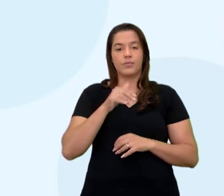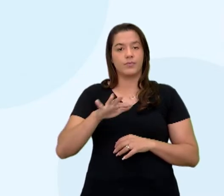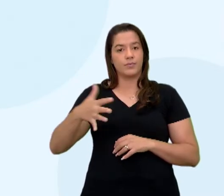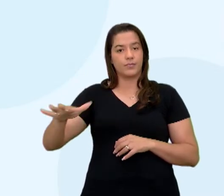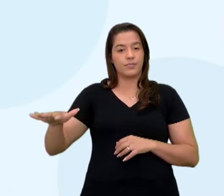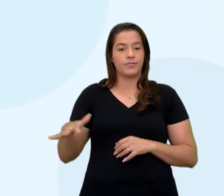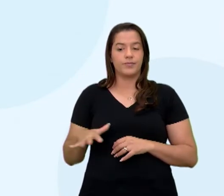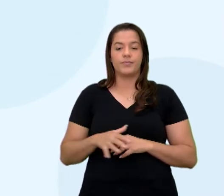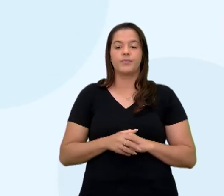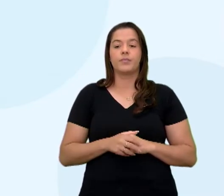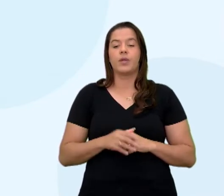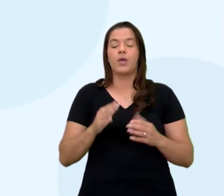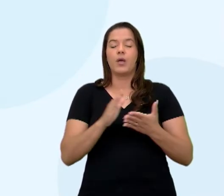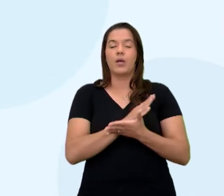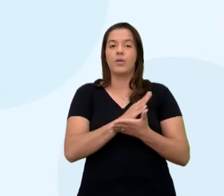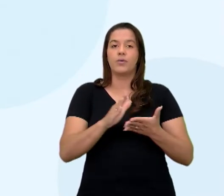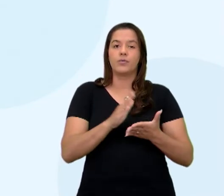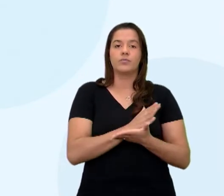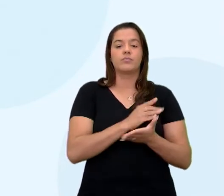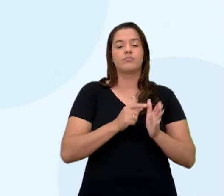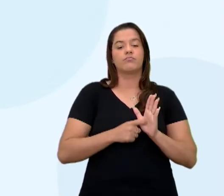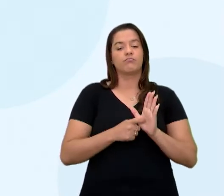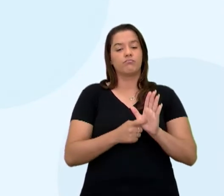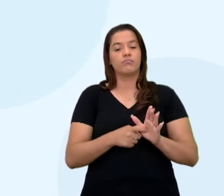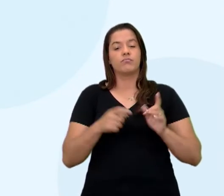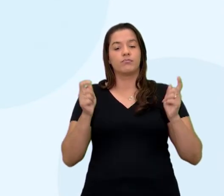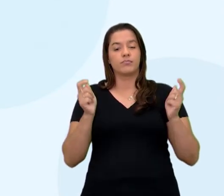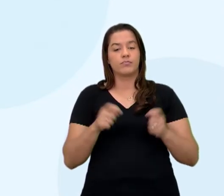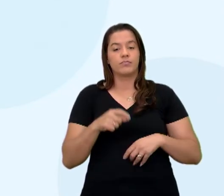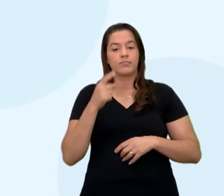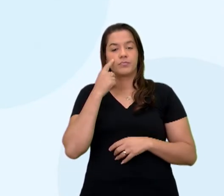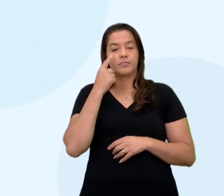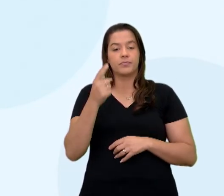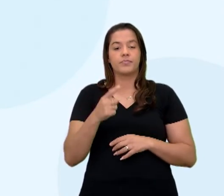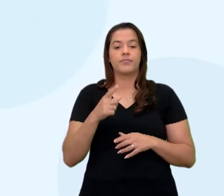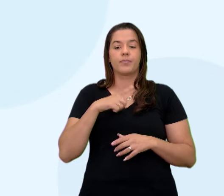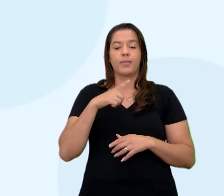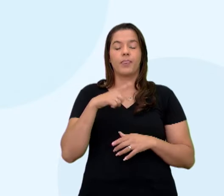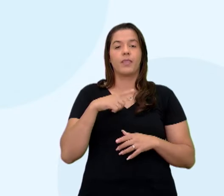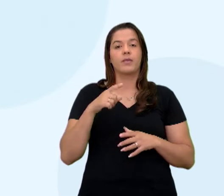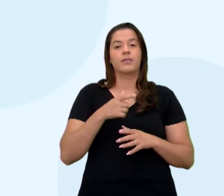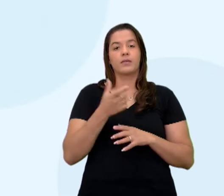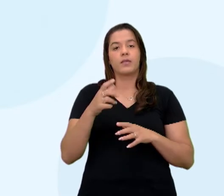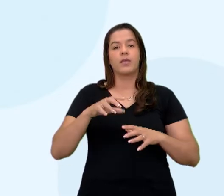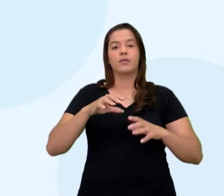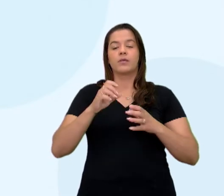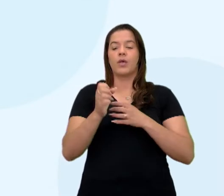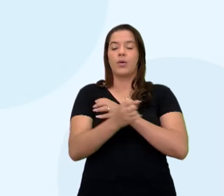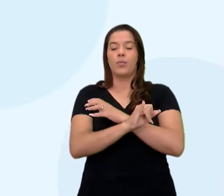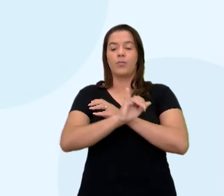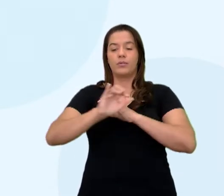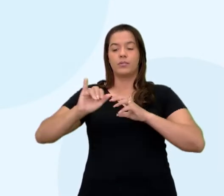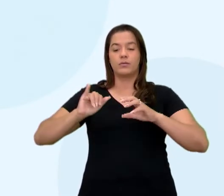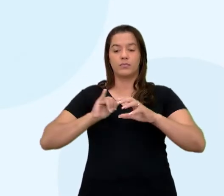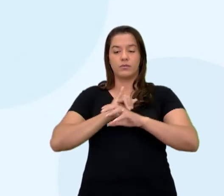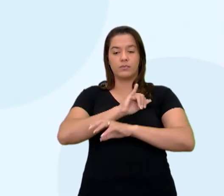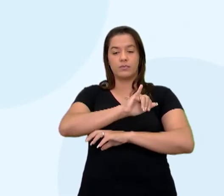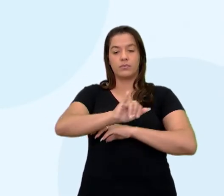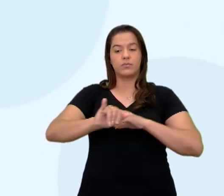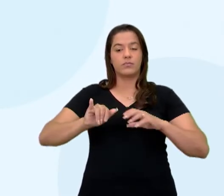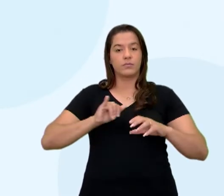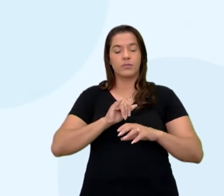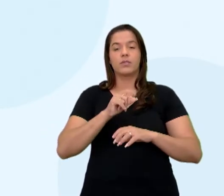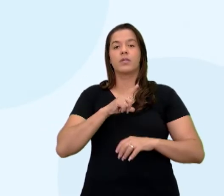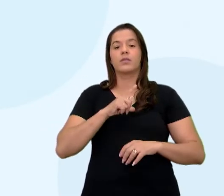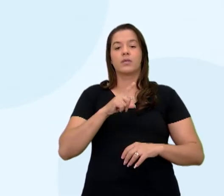elas aparecem, né, fora aí do oceano, né, formando aí ilhas, né? Então essas